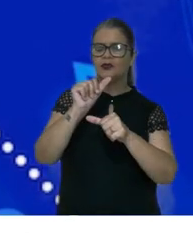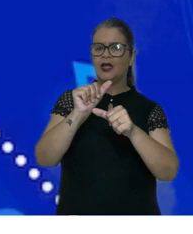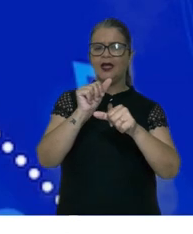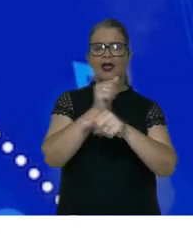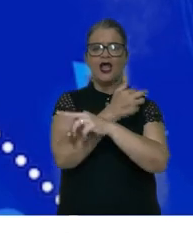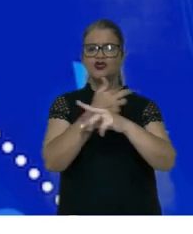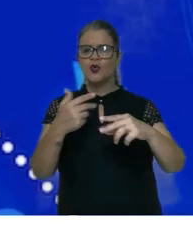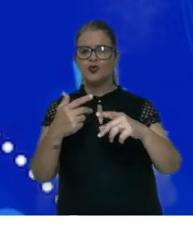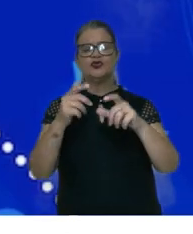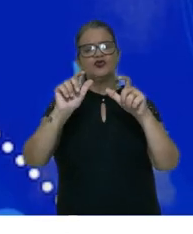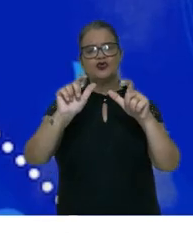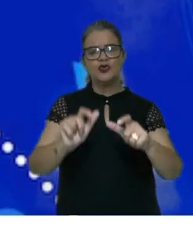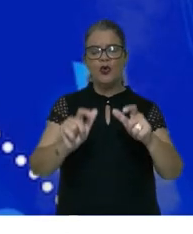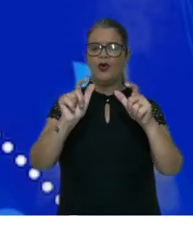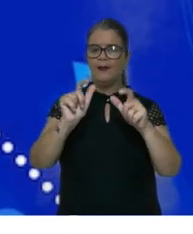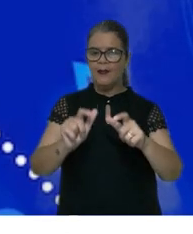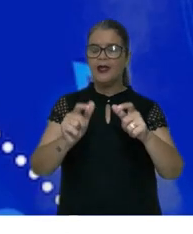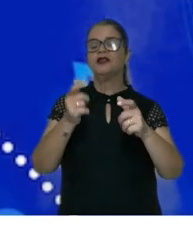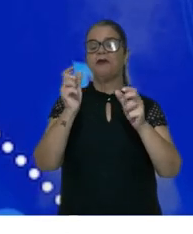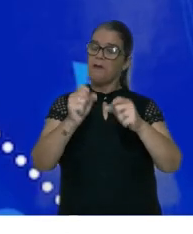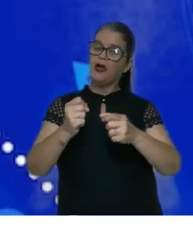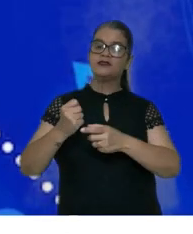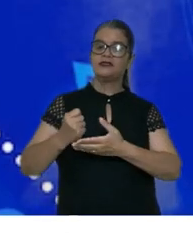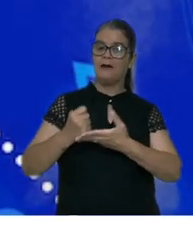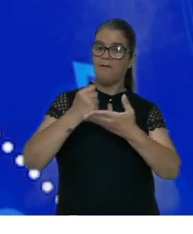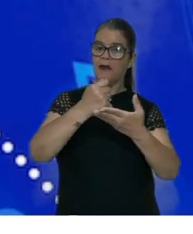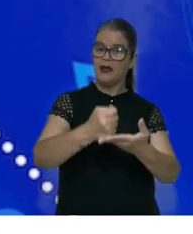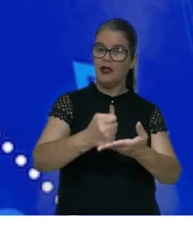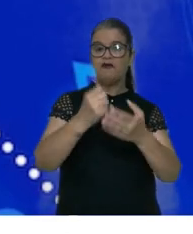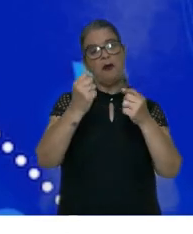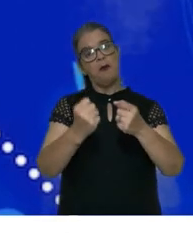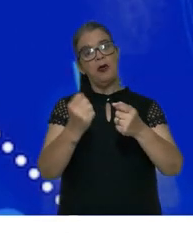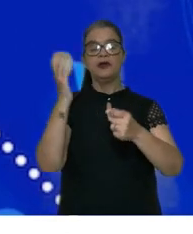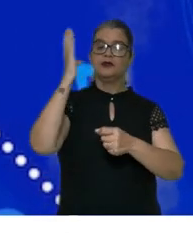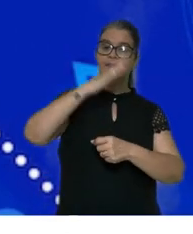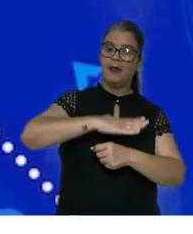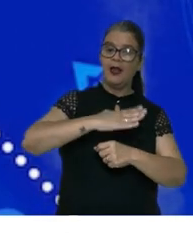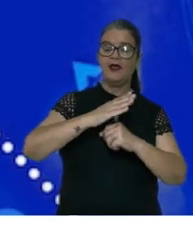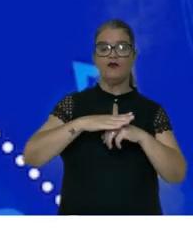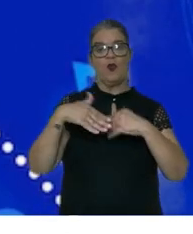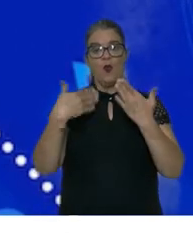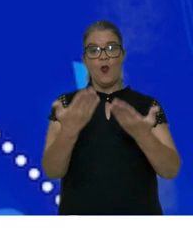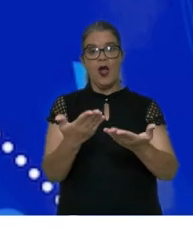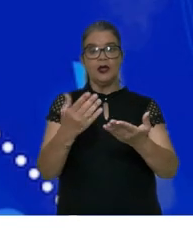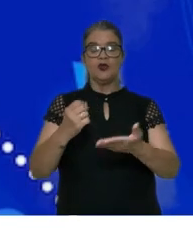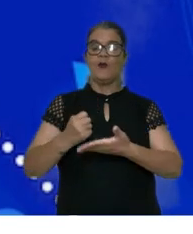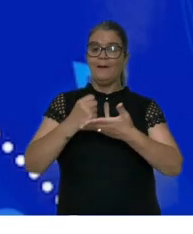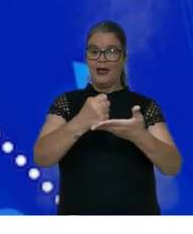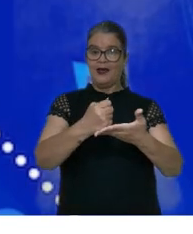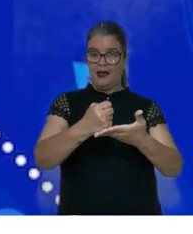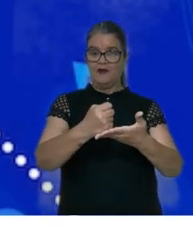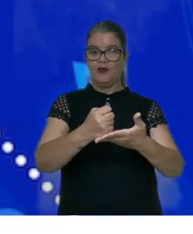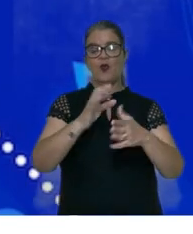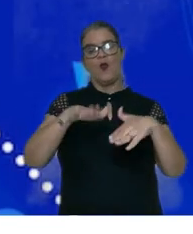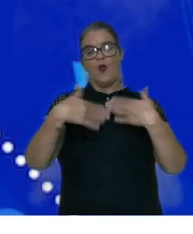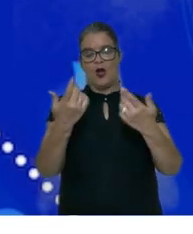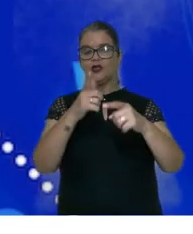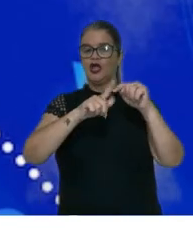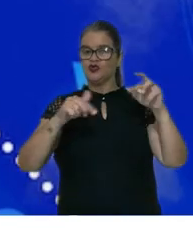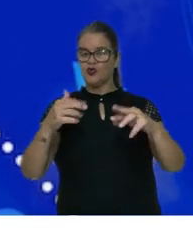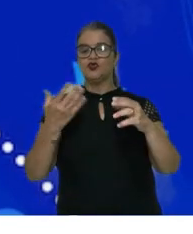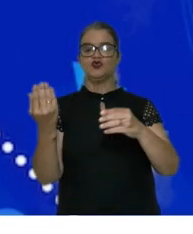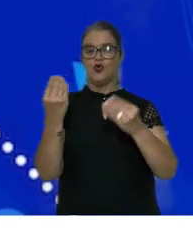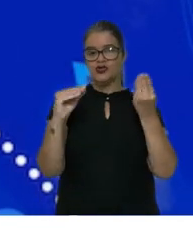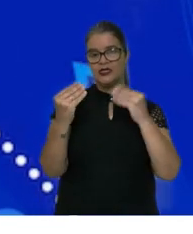daquele ambiente. Esse impacto pode ser benéfico ou pode ser maléfico. E quando ele é benéfico? Quando as condições que estão postas no